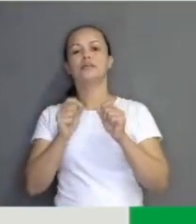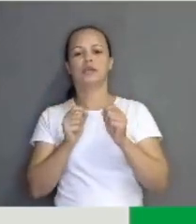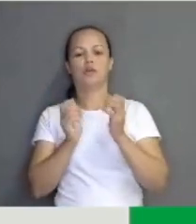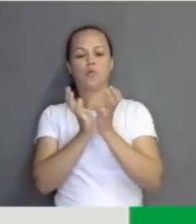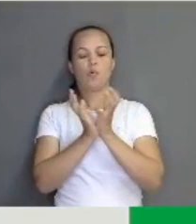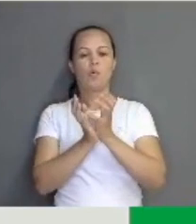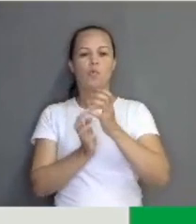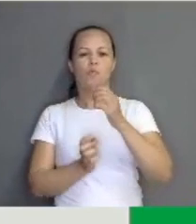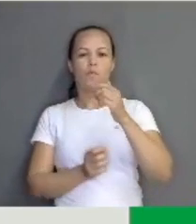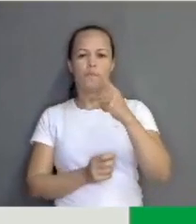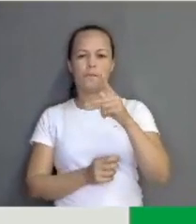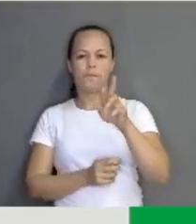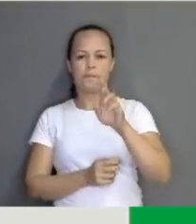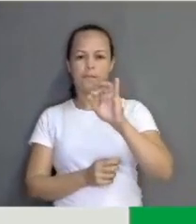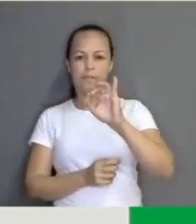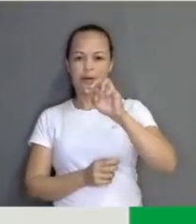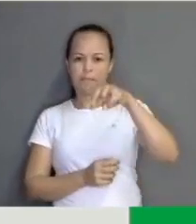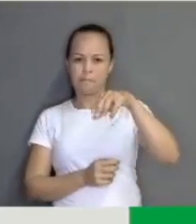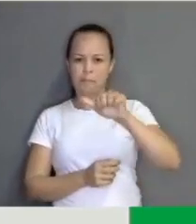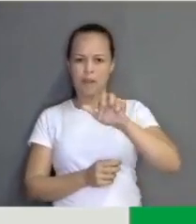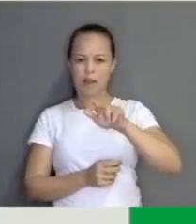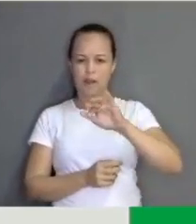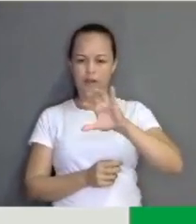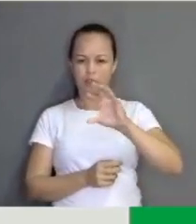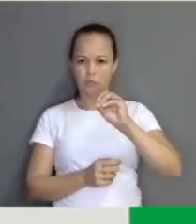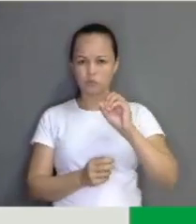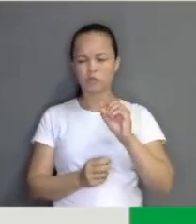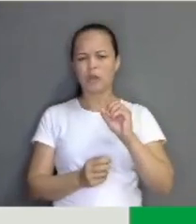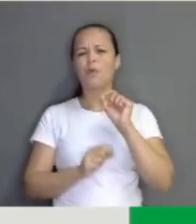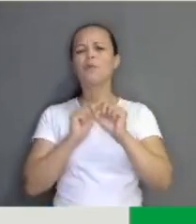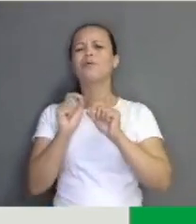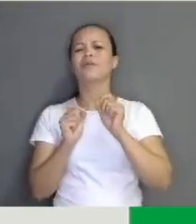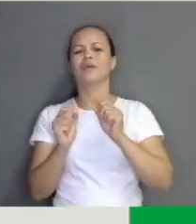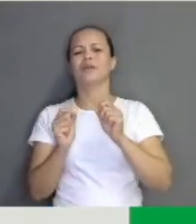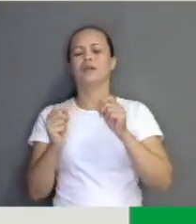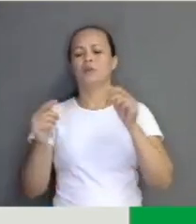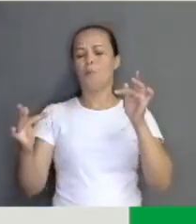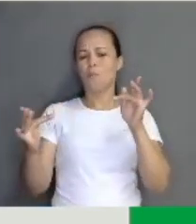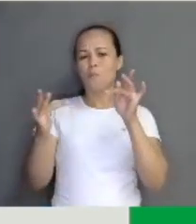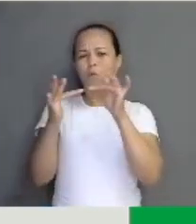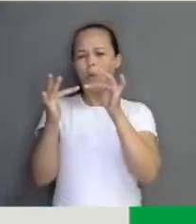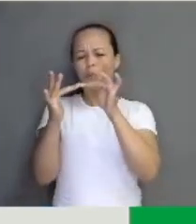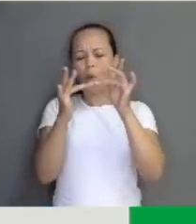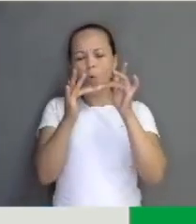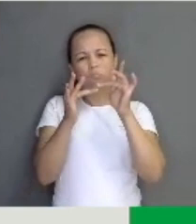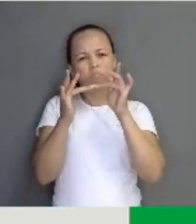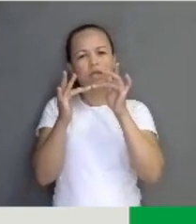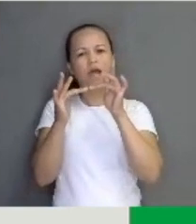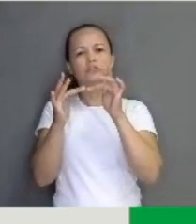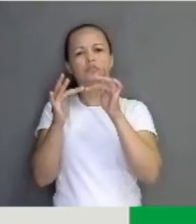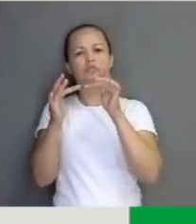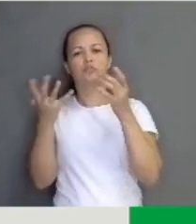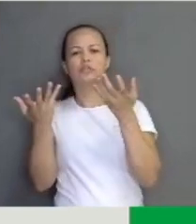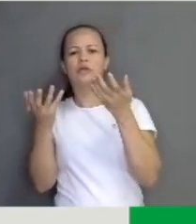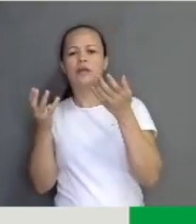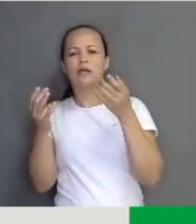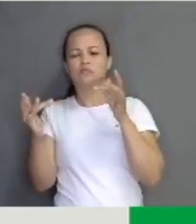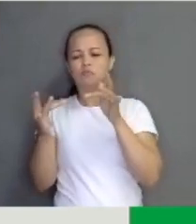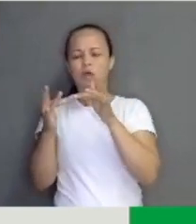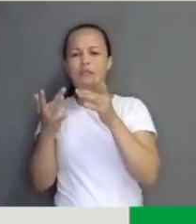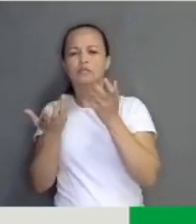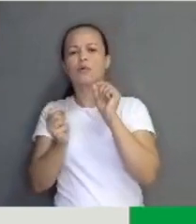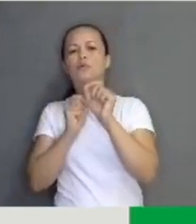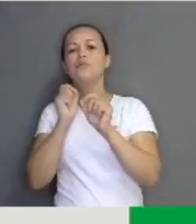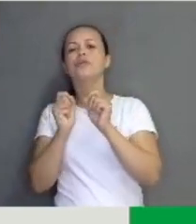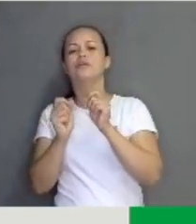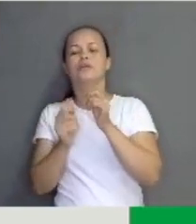são aqueles que predominam contatos mais próximos e diretos, tipo família,